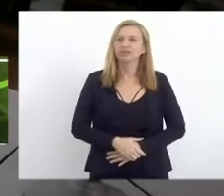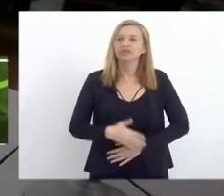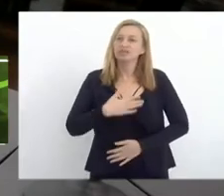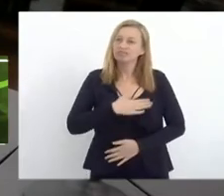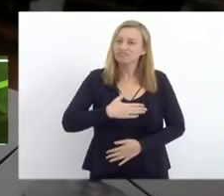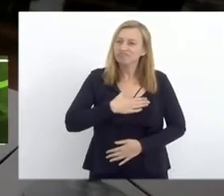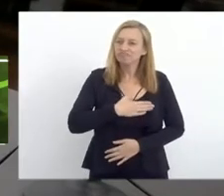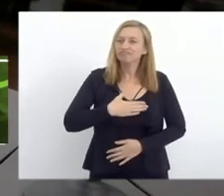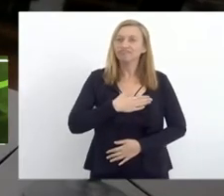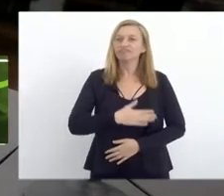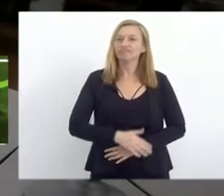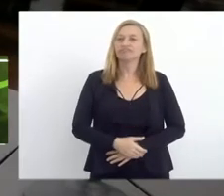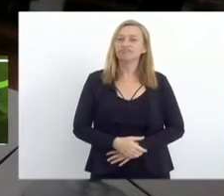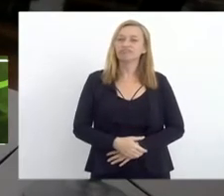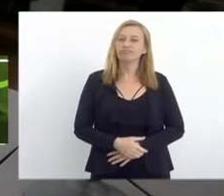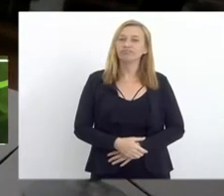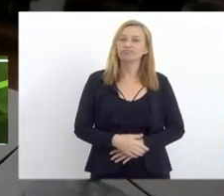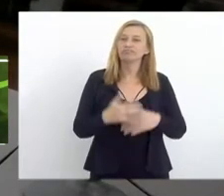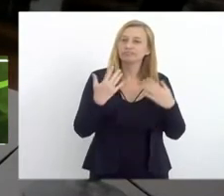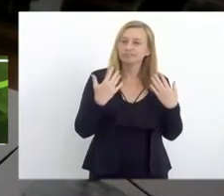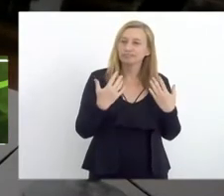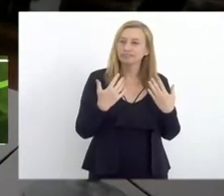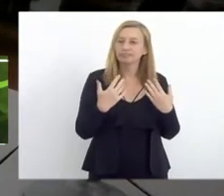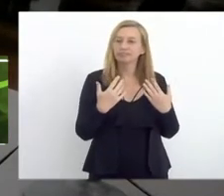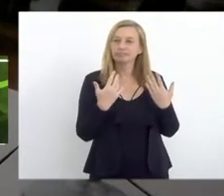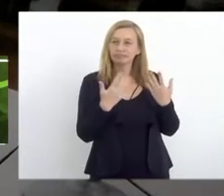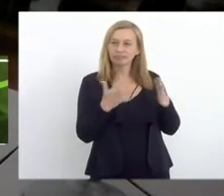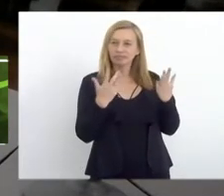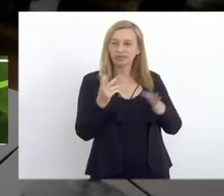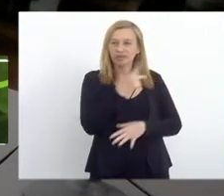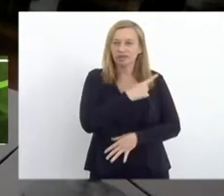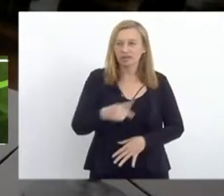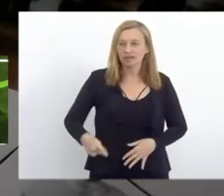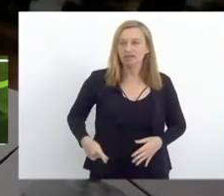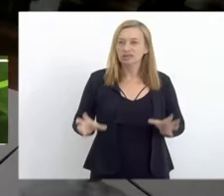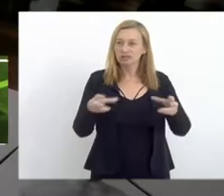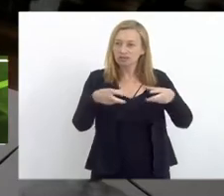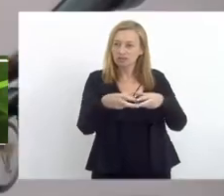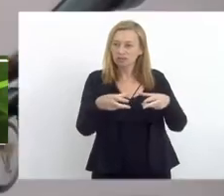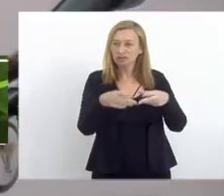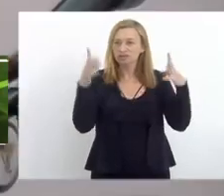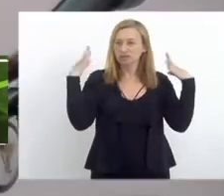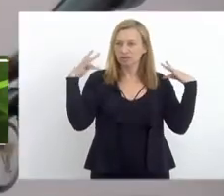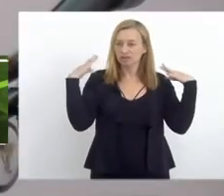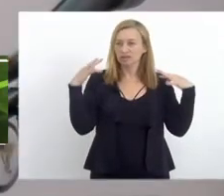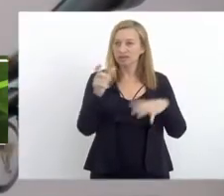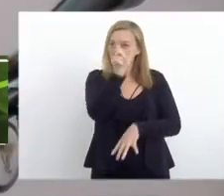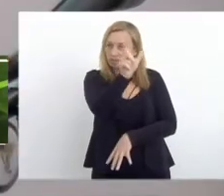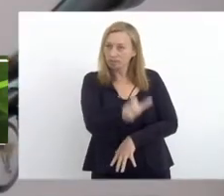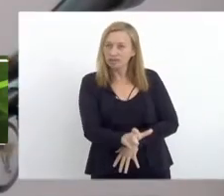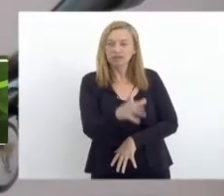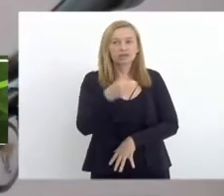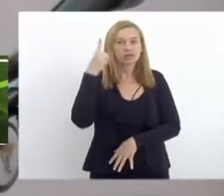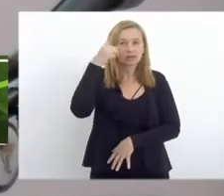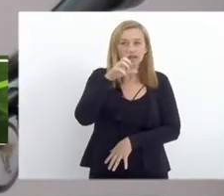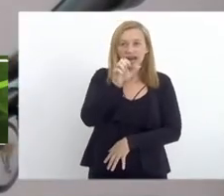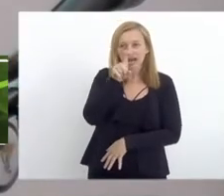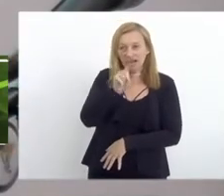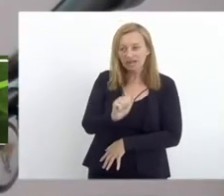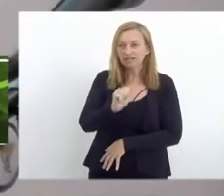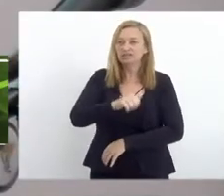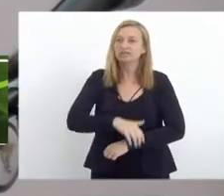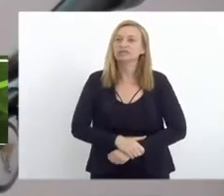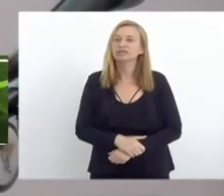Gostaria de saudar a nossa presidente desta Comissão Permanente de Turismo, na pessoa da deputada Alana